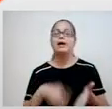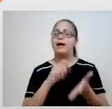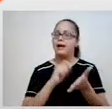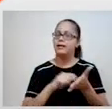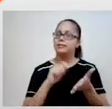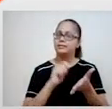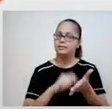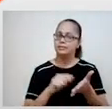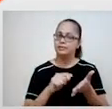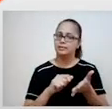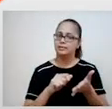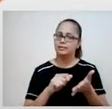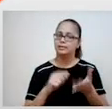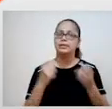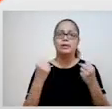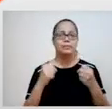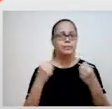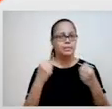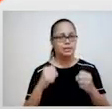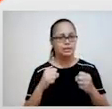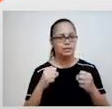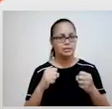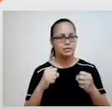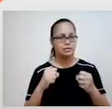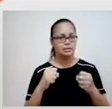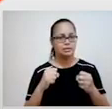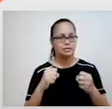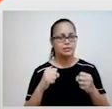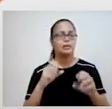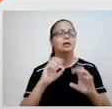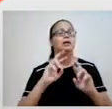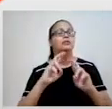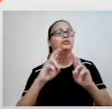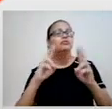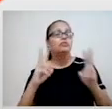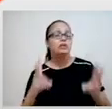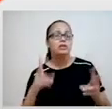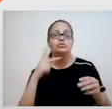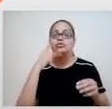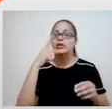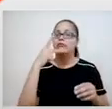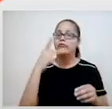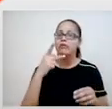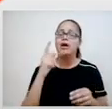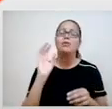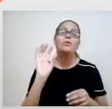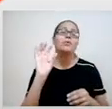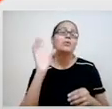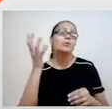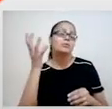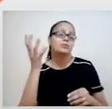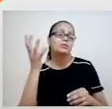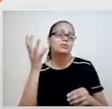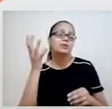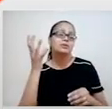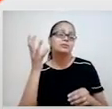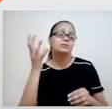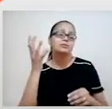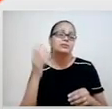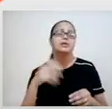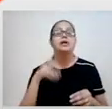escrita ela tem umas certas exigências que são diferentes das da fala, do que ocorre na fala. E é isso então que